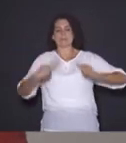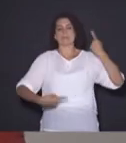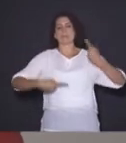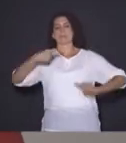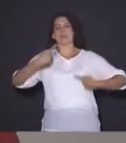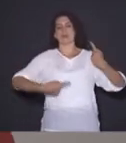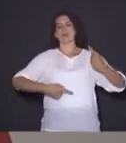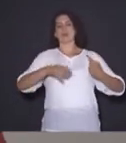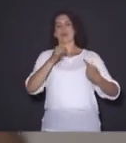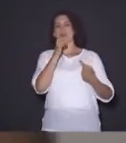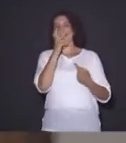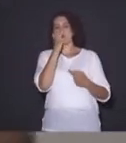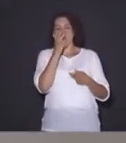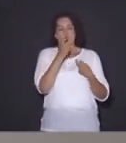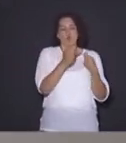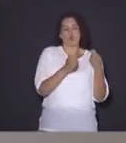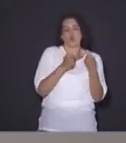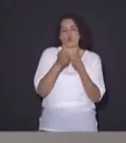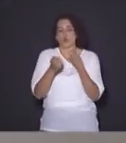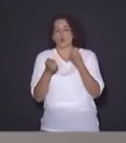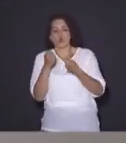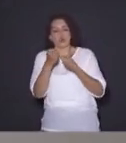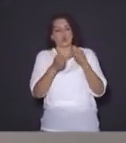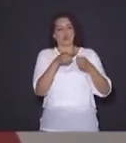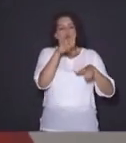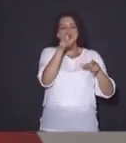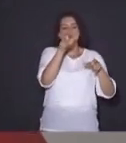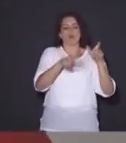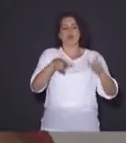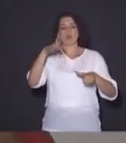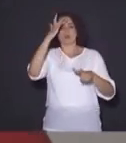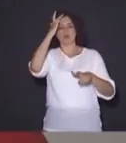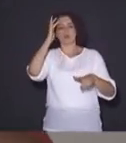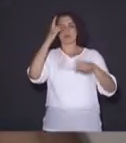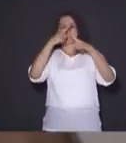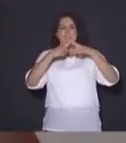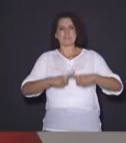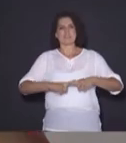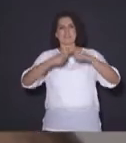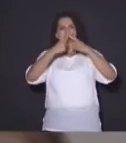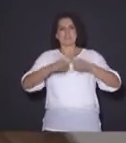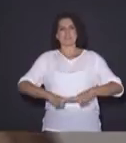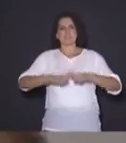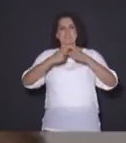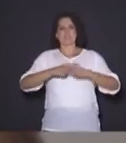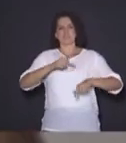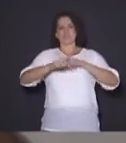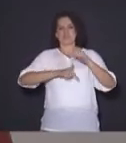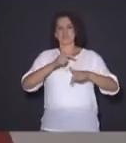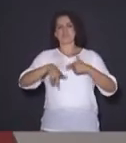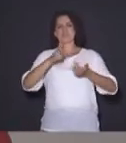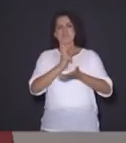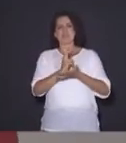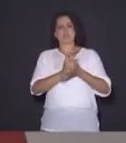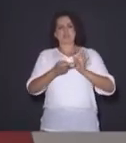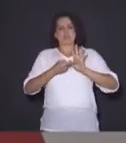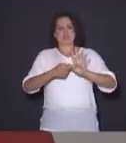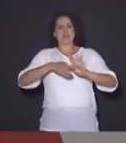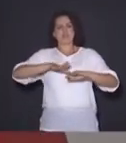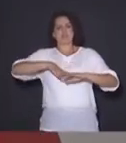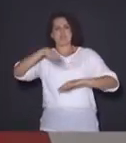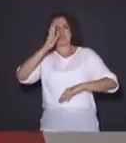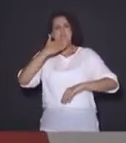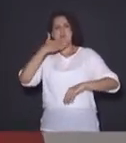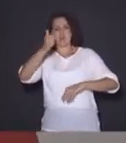desse controle que se faz do trabalho humano e ele tem que apresentar a todo momento melhor em melhores resultados